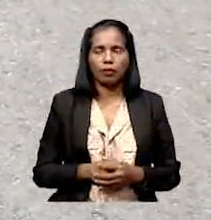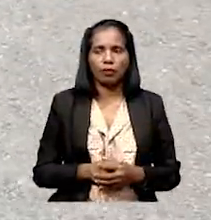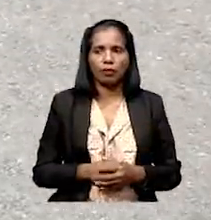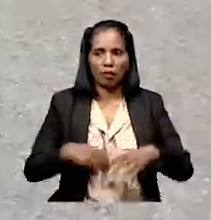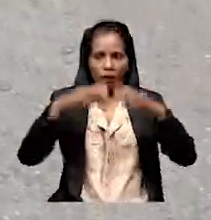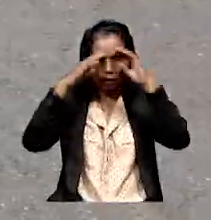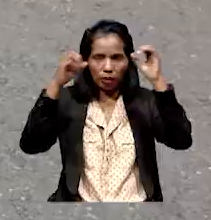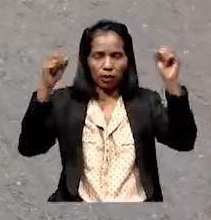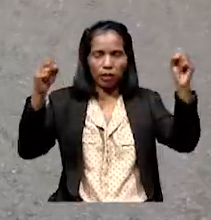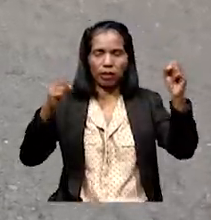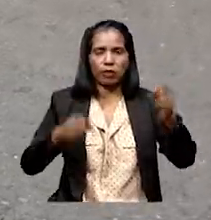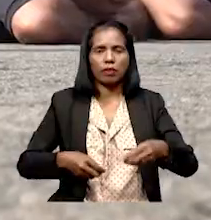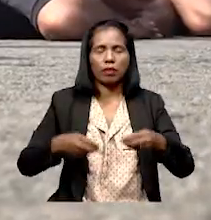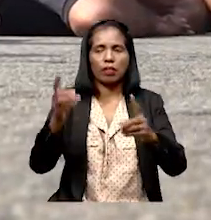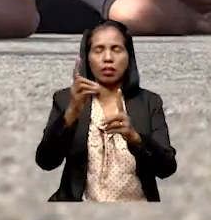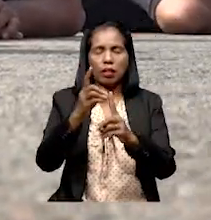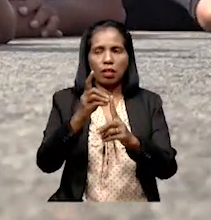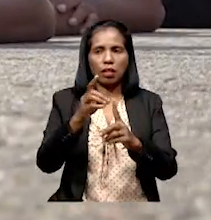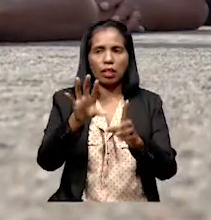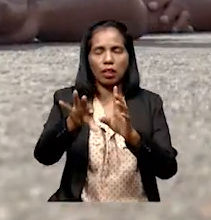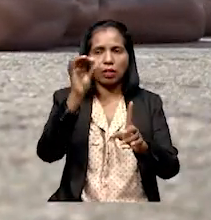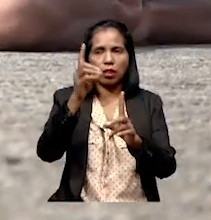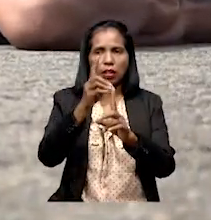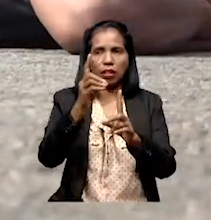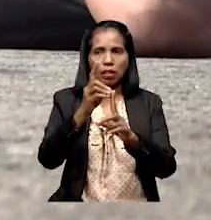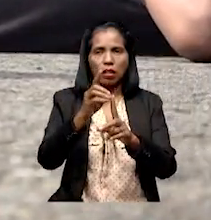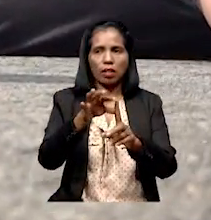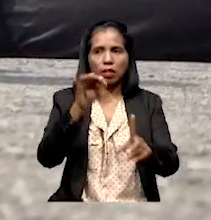Presiden Republik dekreta ona lorong eleison presidensial ne besi